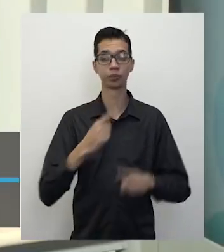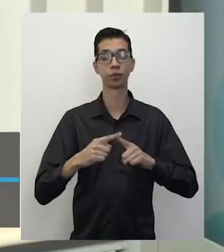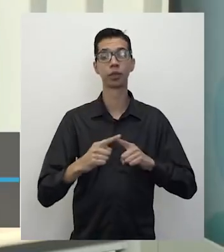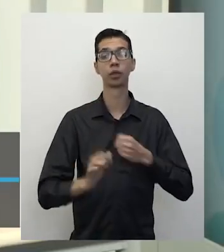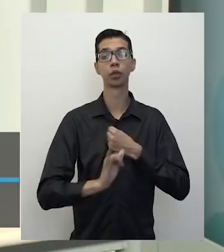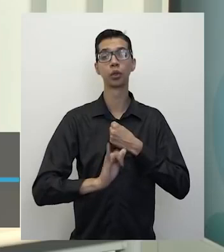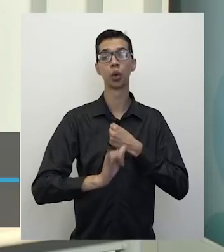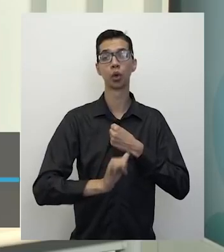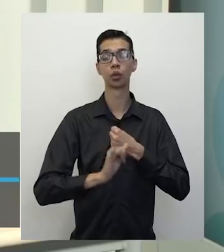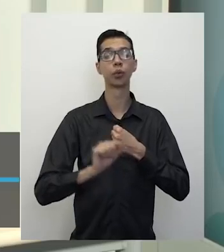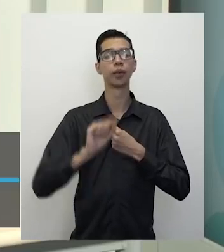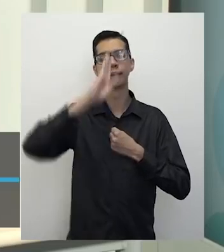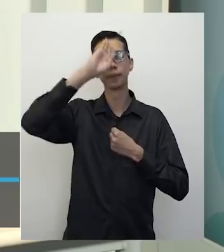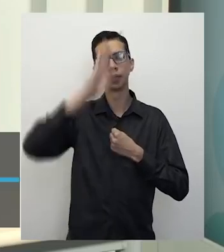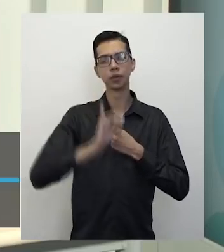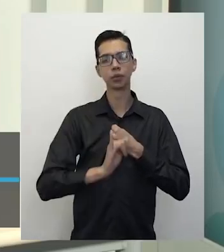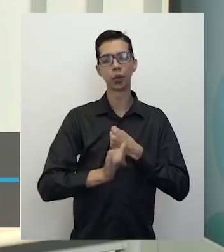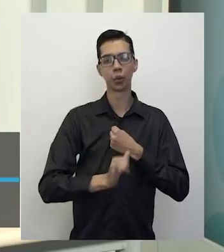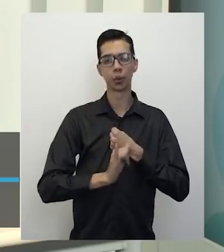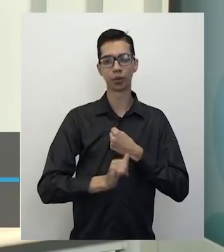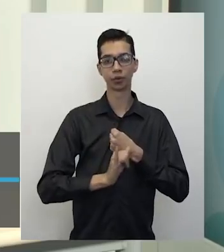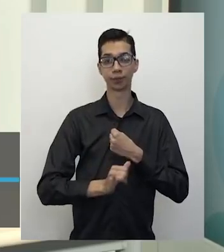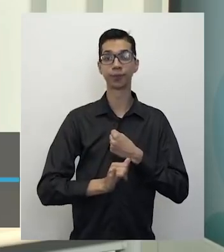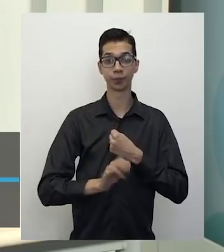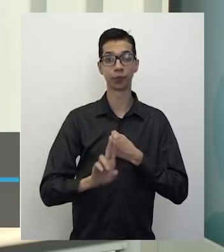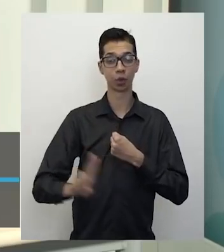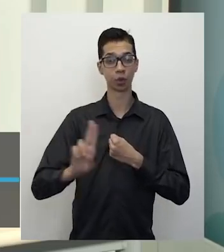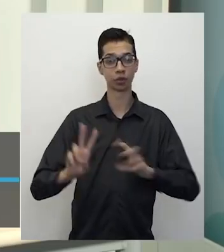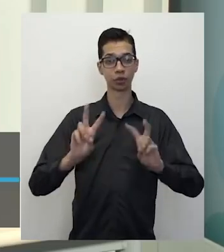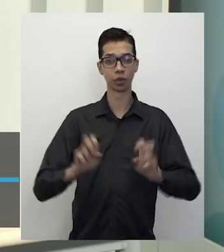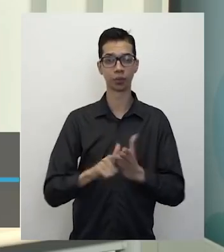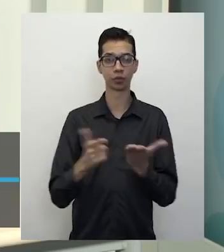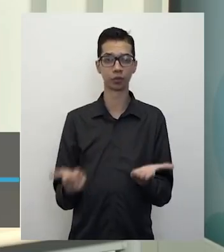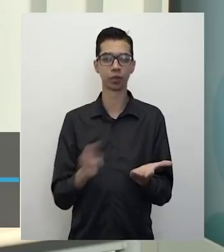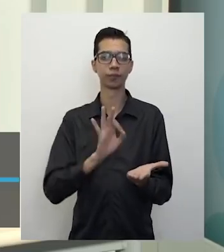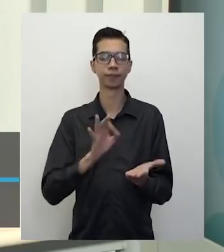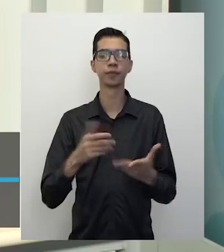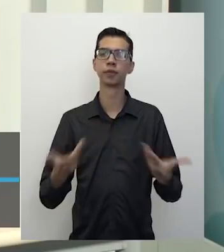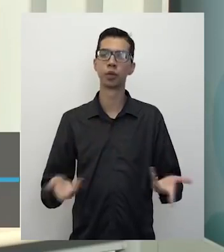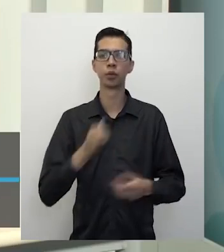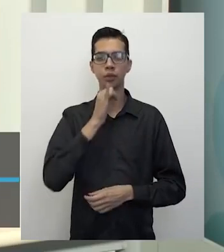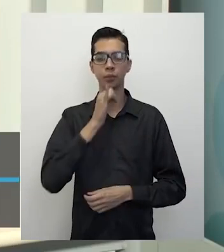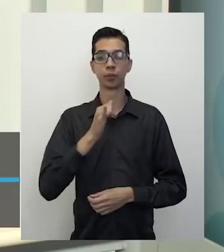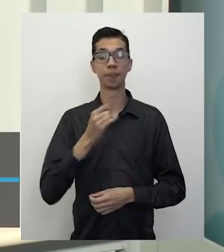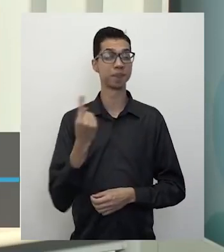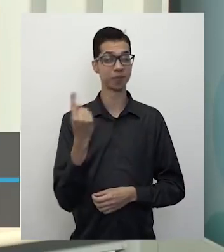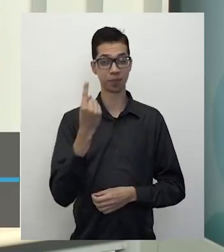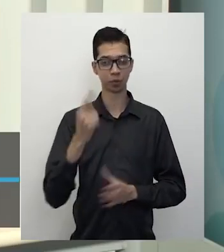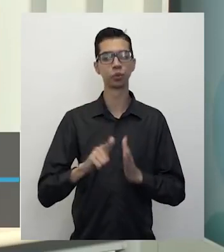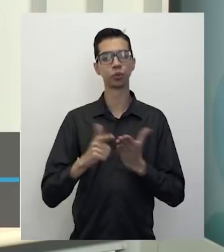veículo da crônica é o veículo jornalístico. Sim. Né? Então, ele vai sair primeiro em jornais ou revistas.